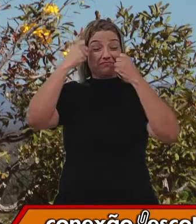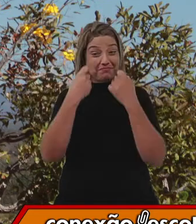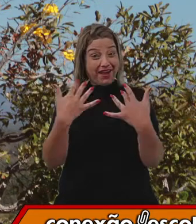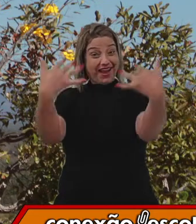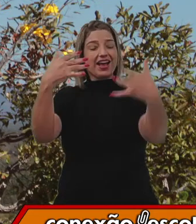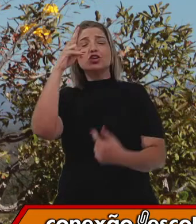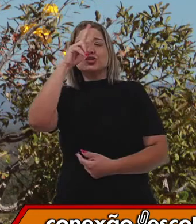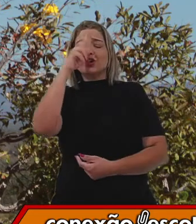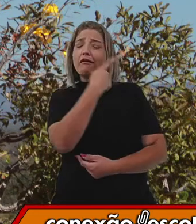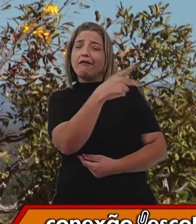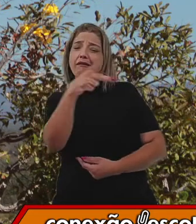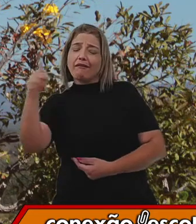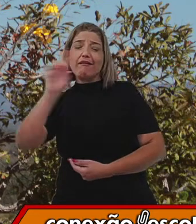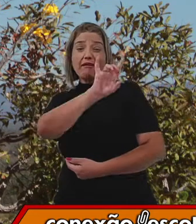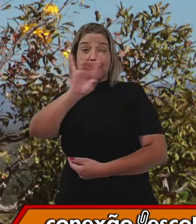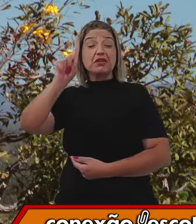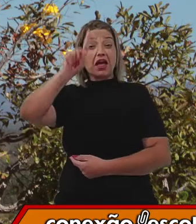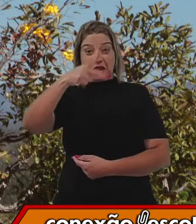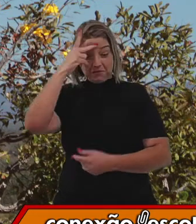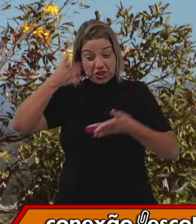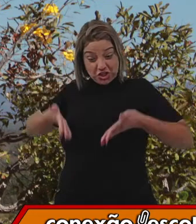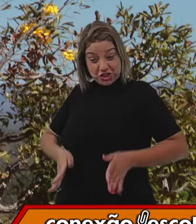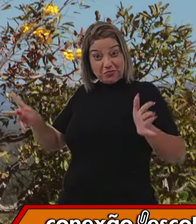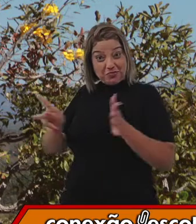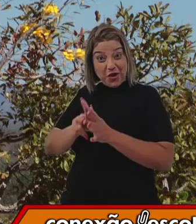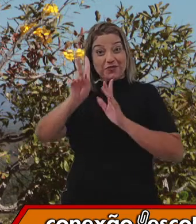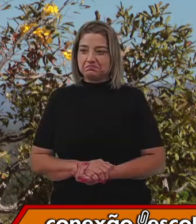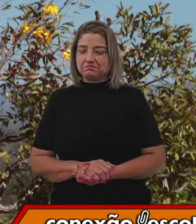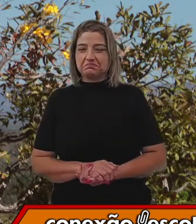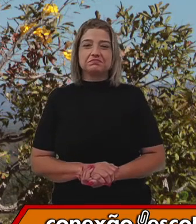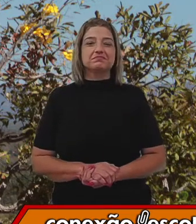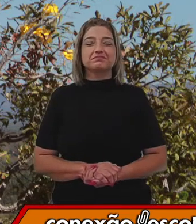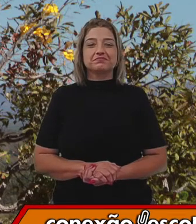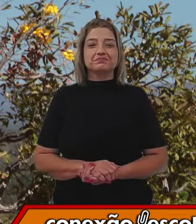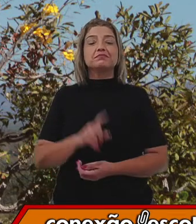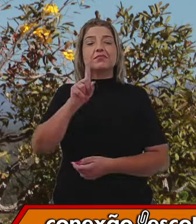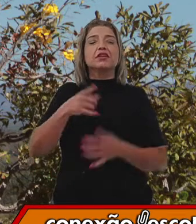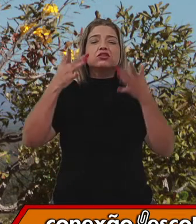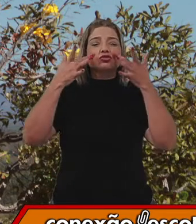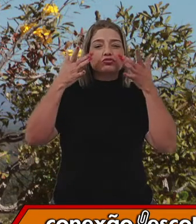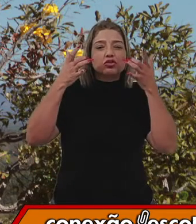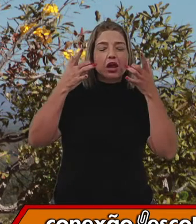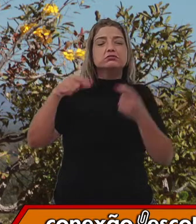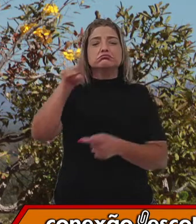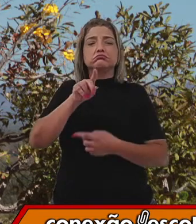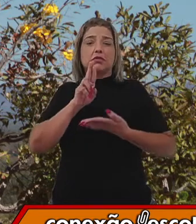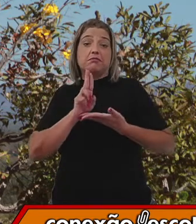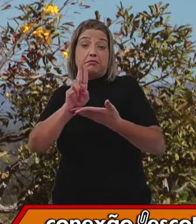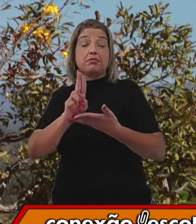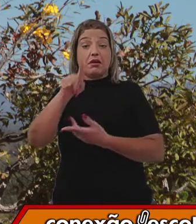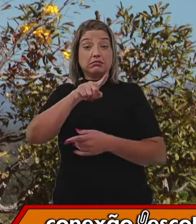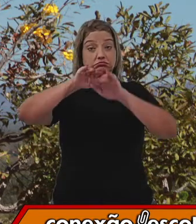Afinal, quem nasce artista, artista se faz e assim será para sempre. As peças teatrais são representadas